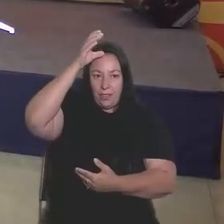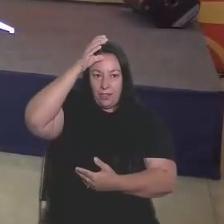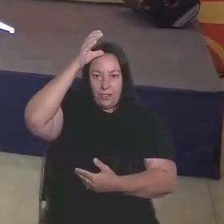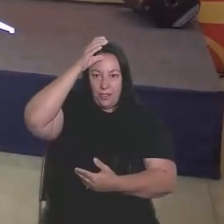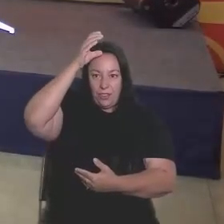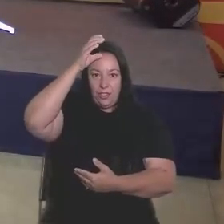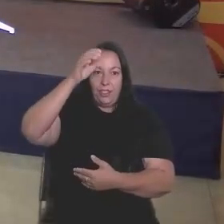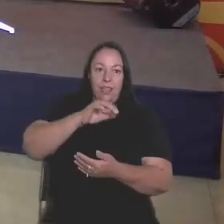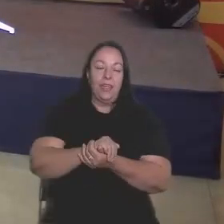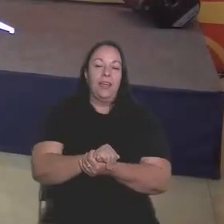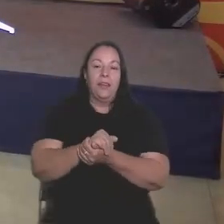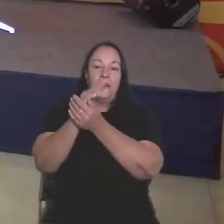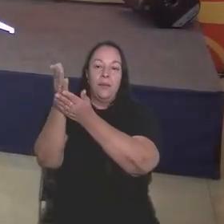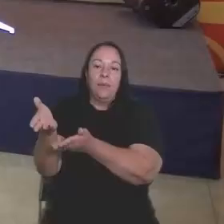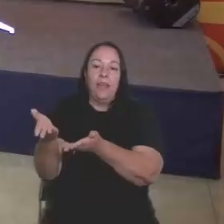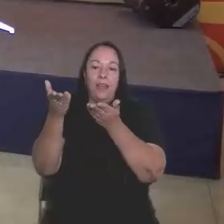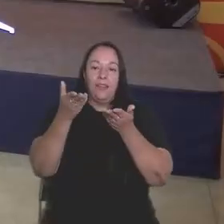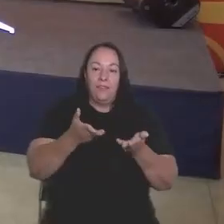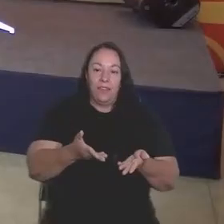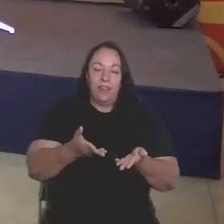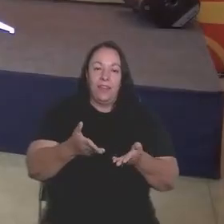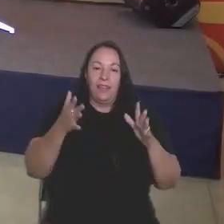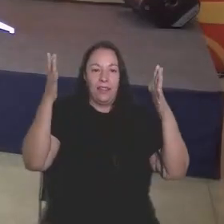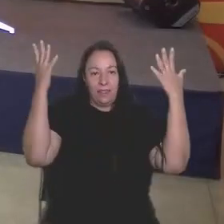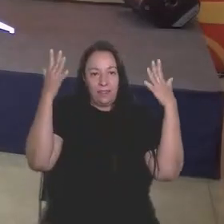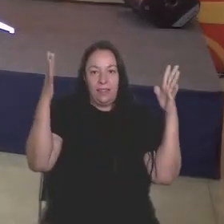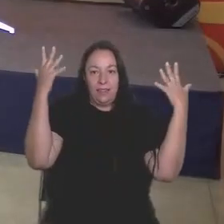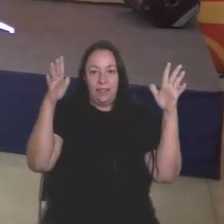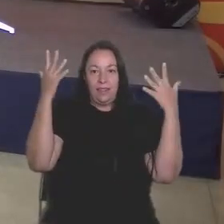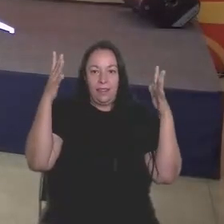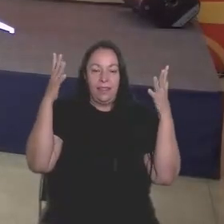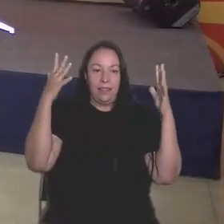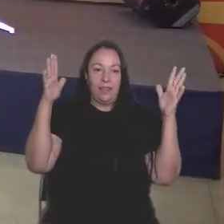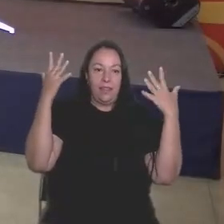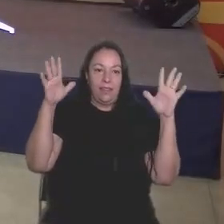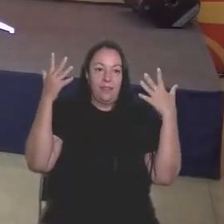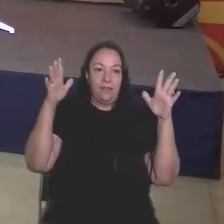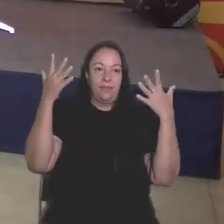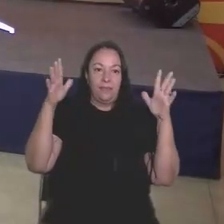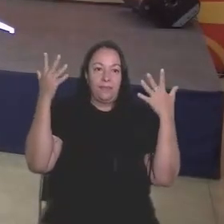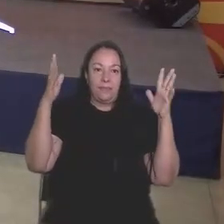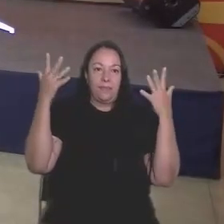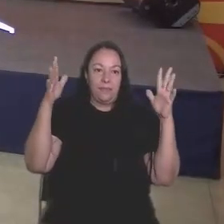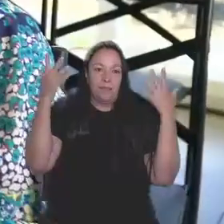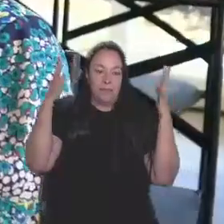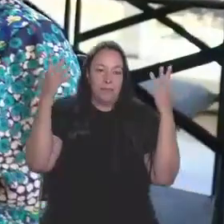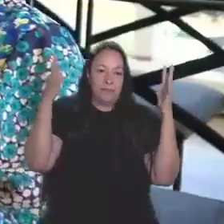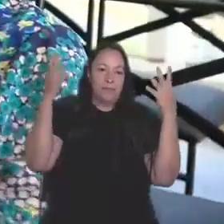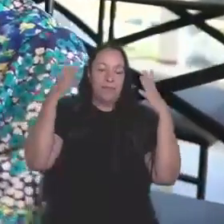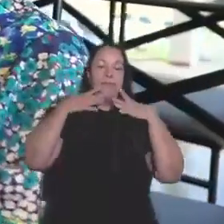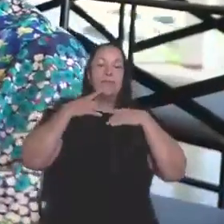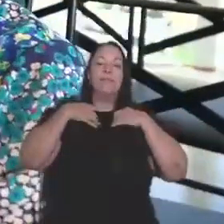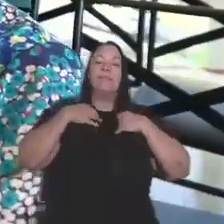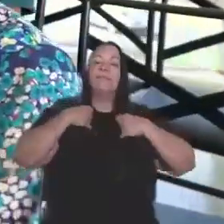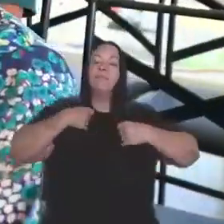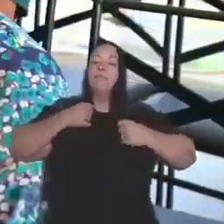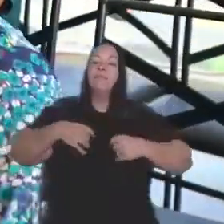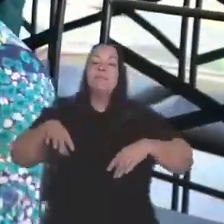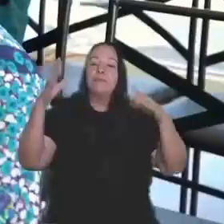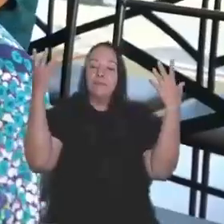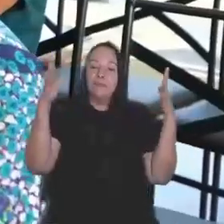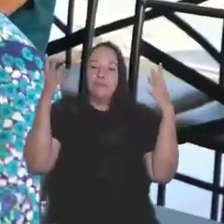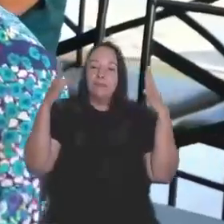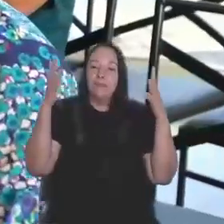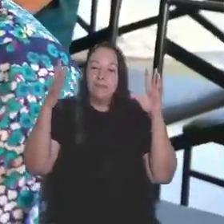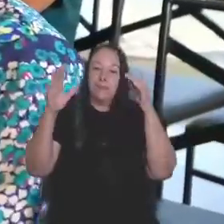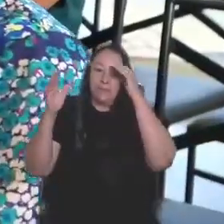mãe? Bem-vinda, viu? Bem-vinda. Minha mãe professora, minha tia professora, alfabetizadoras. Dali nasceu